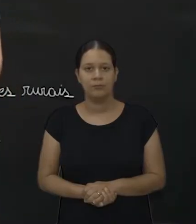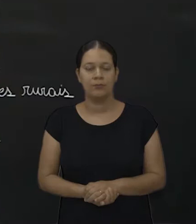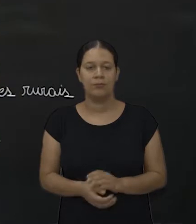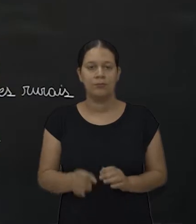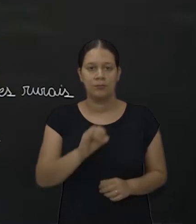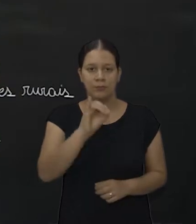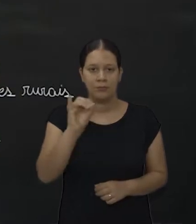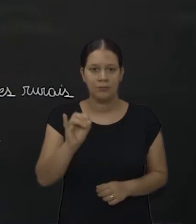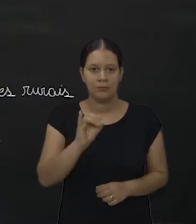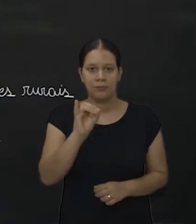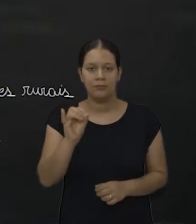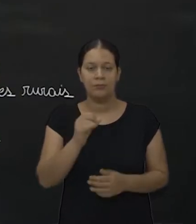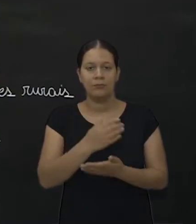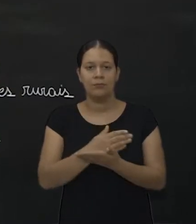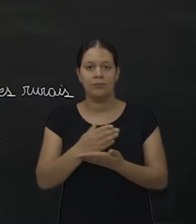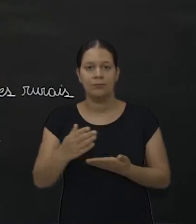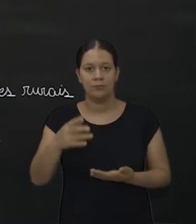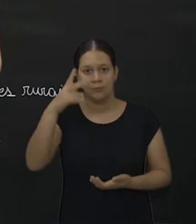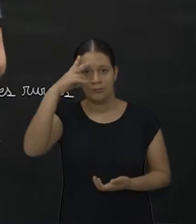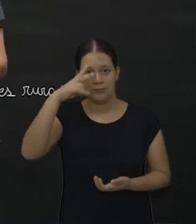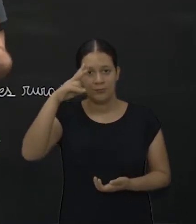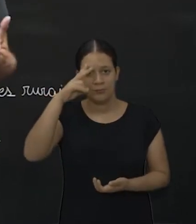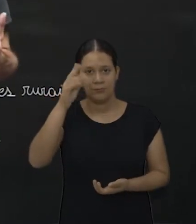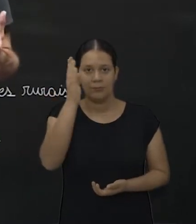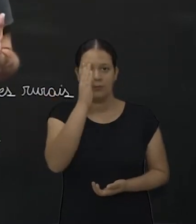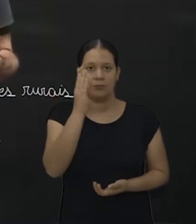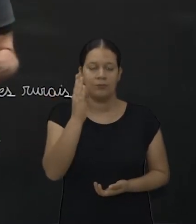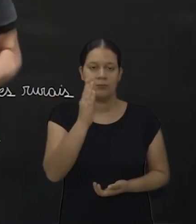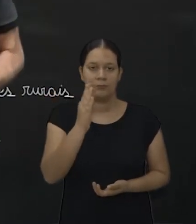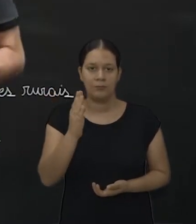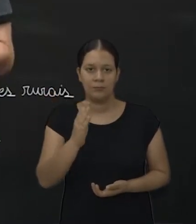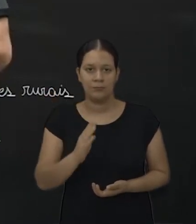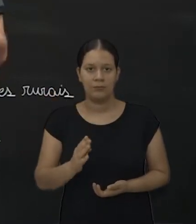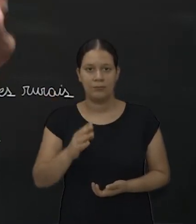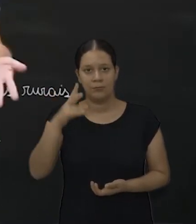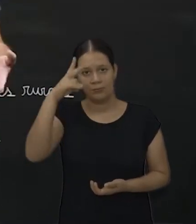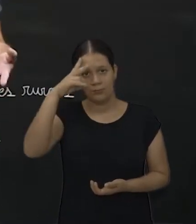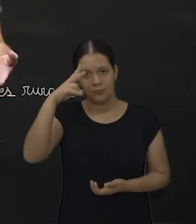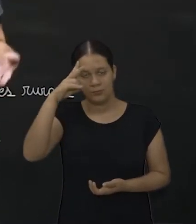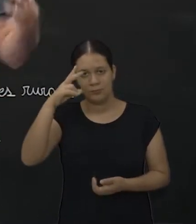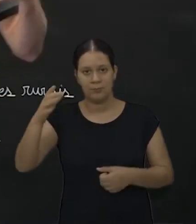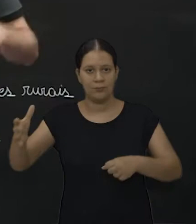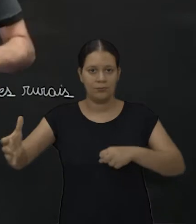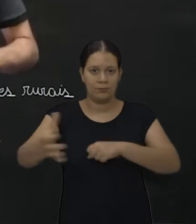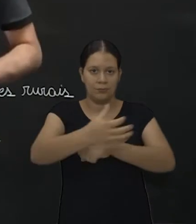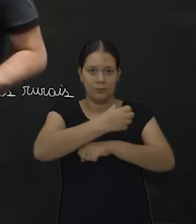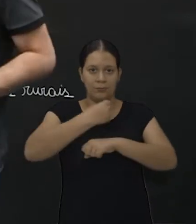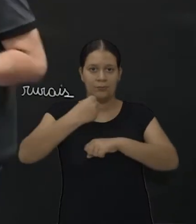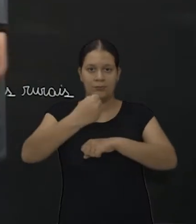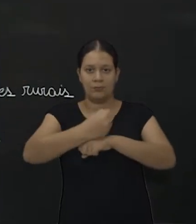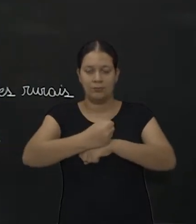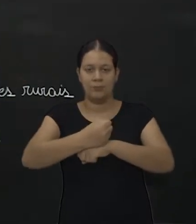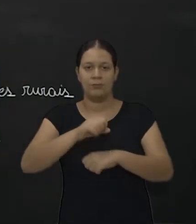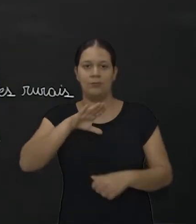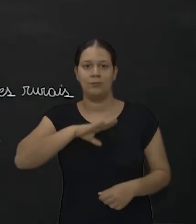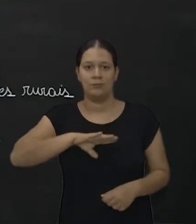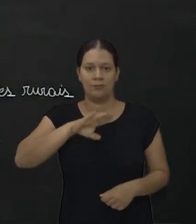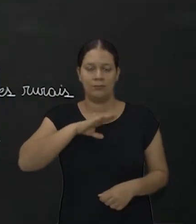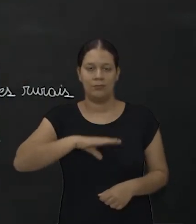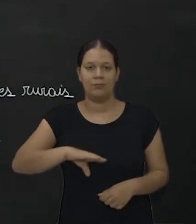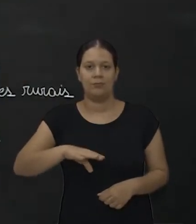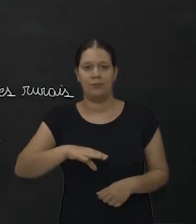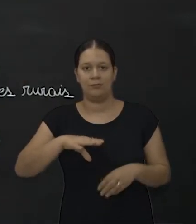Fala pessoal, a gente começa agora a falar de história do Brasil, ou então história da colonização portuguesa por essas terras. Vamos